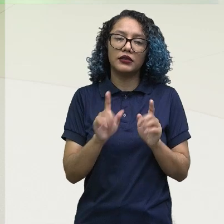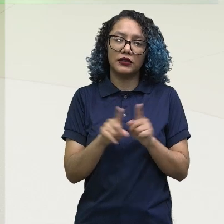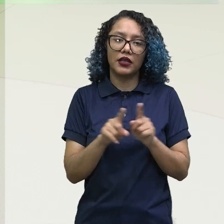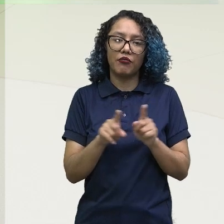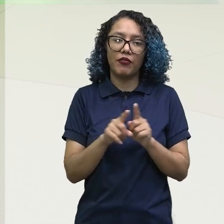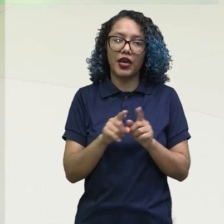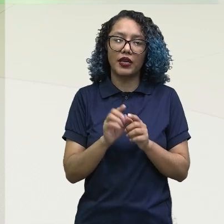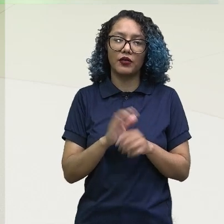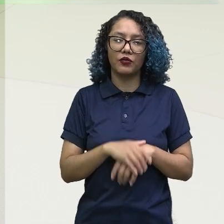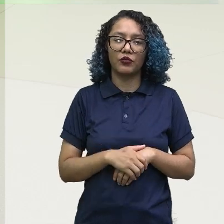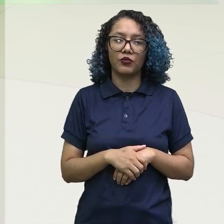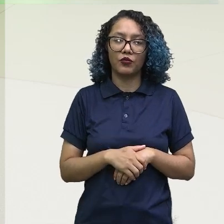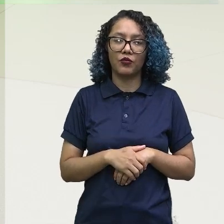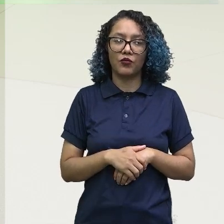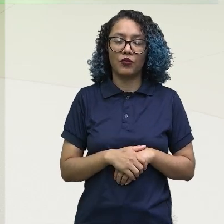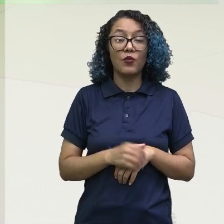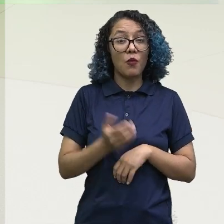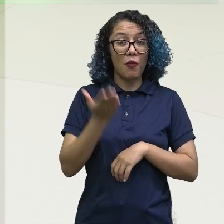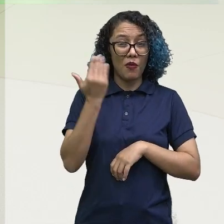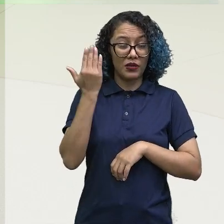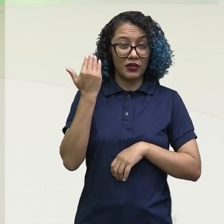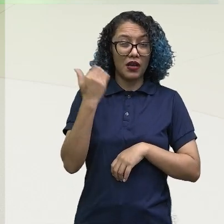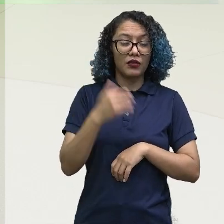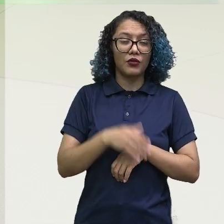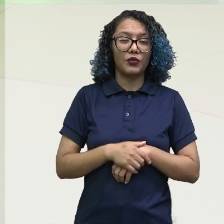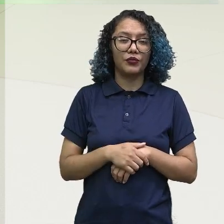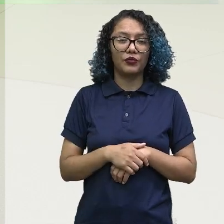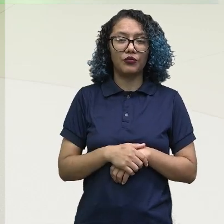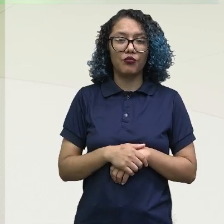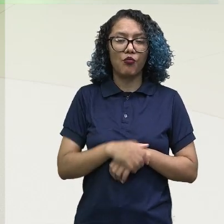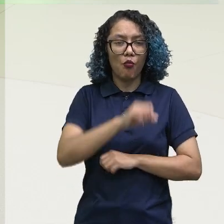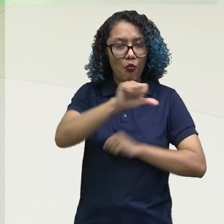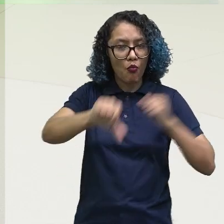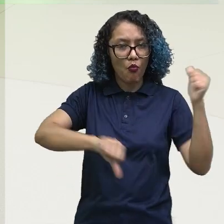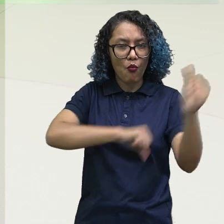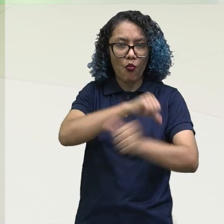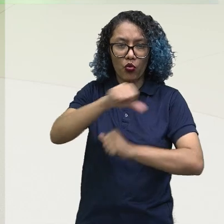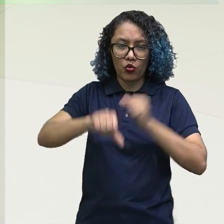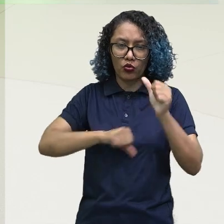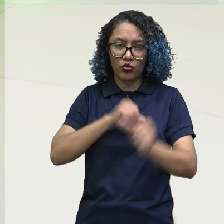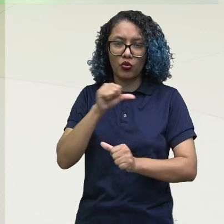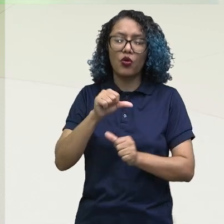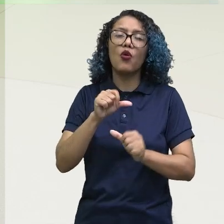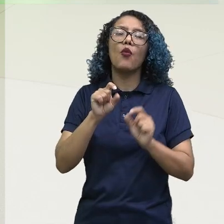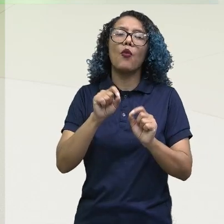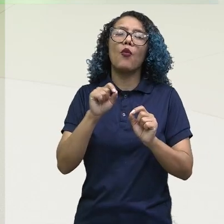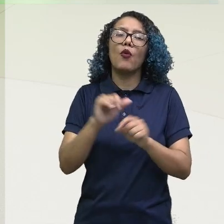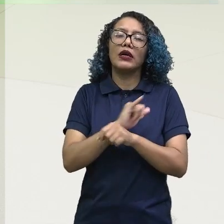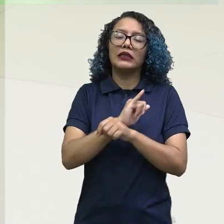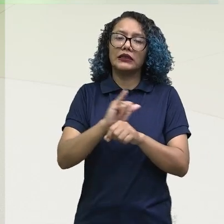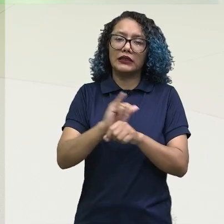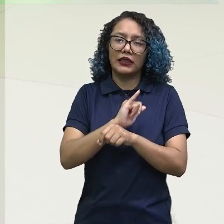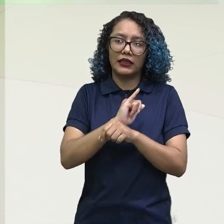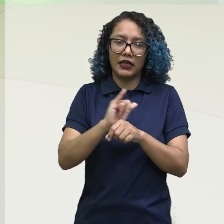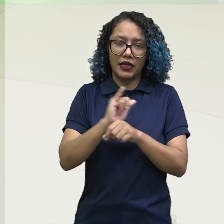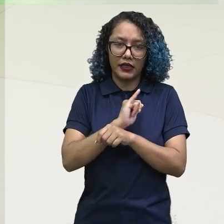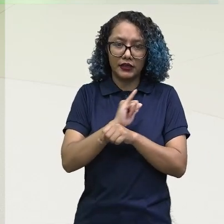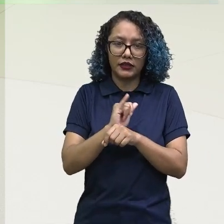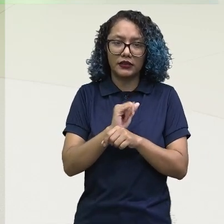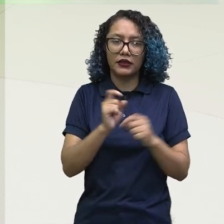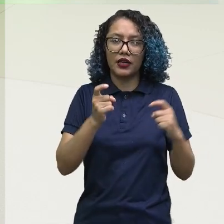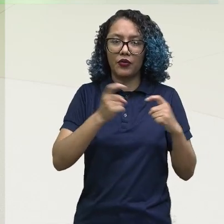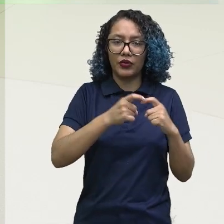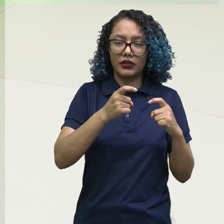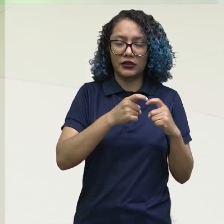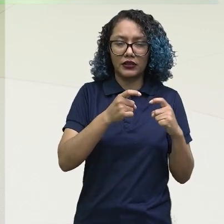acabou naquela época revolucionando também, né, toda a maneira, as estratégias que a medicina,